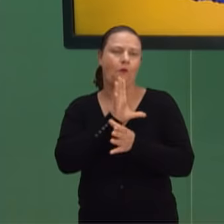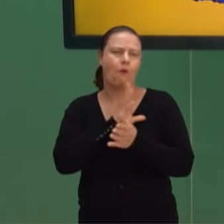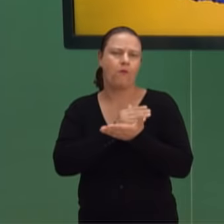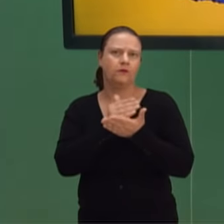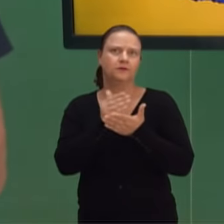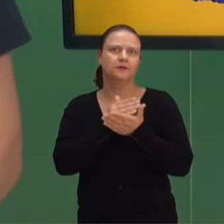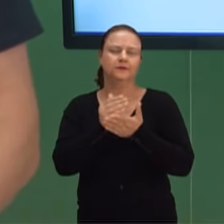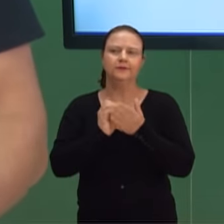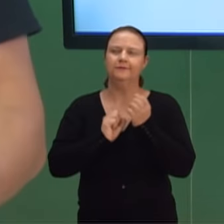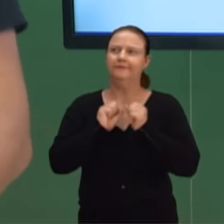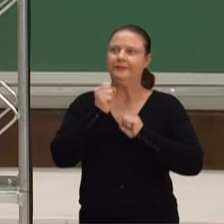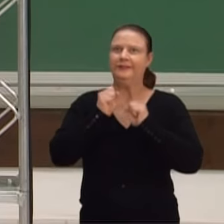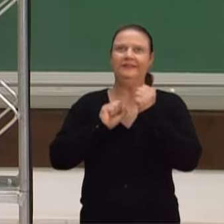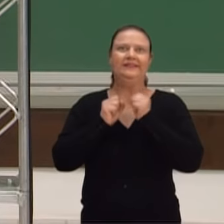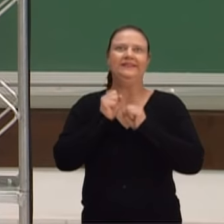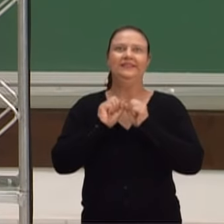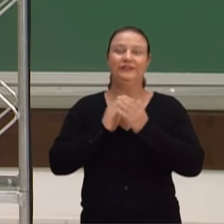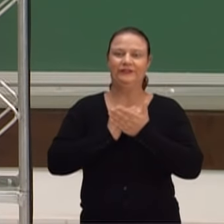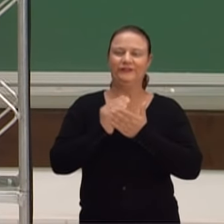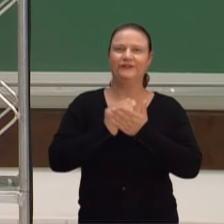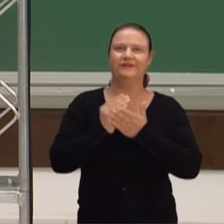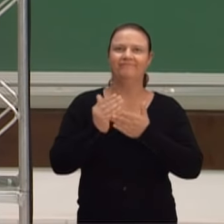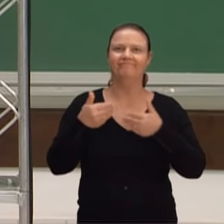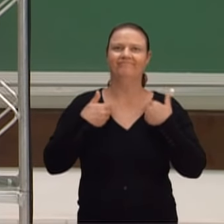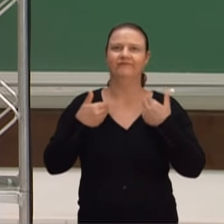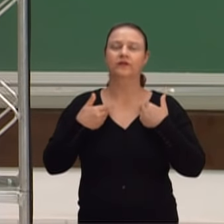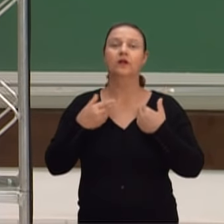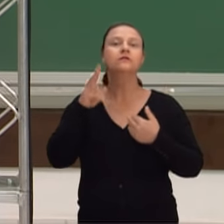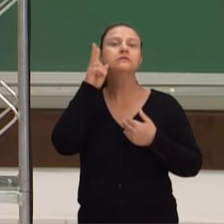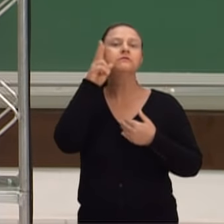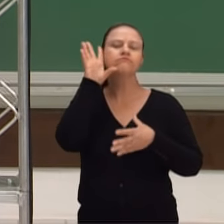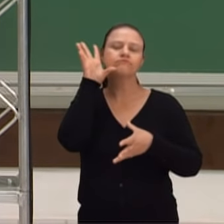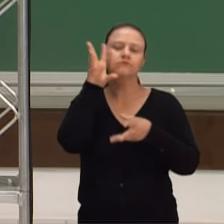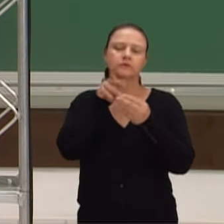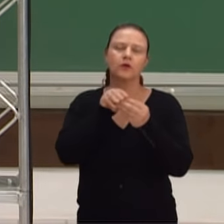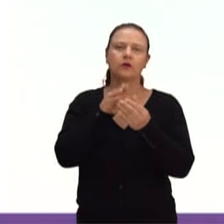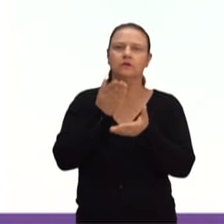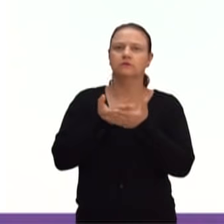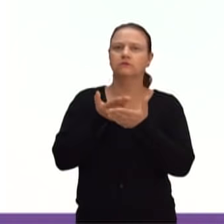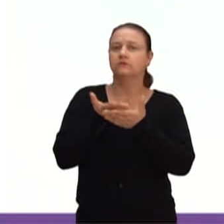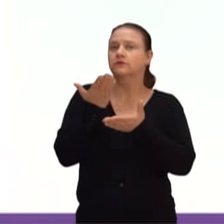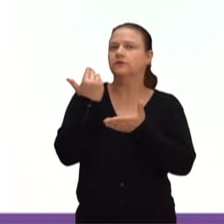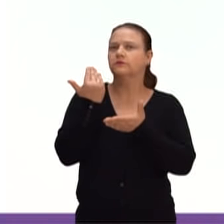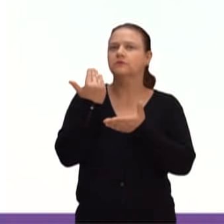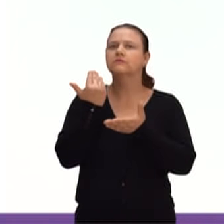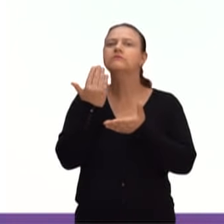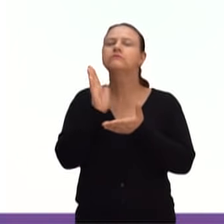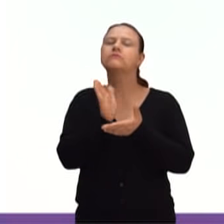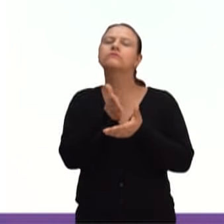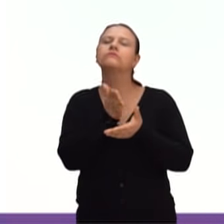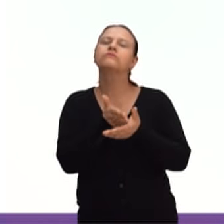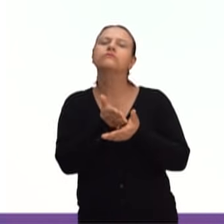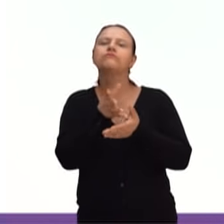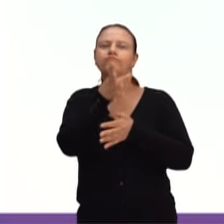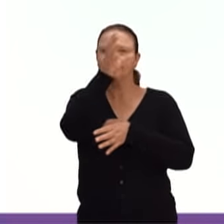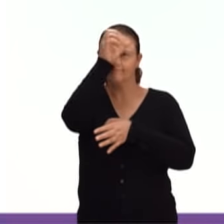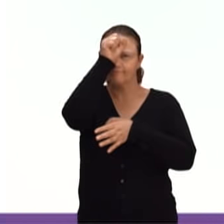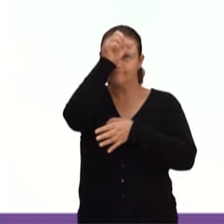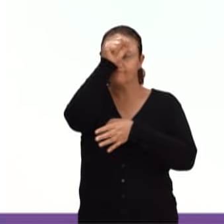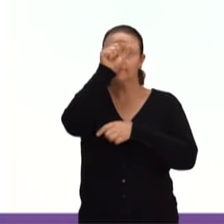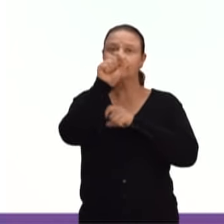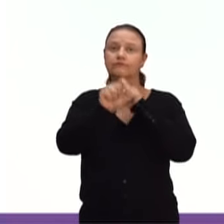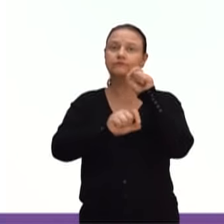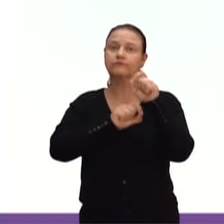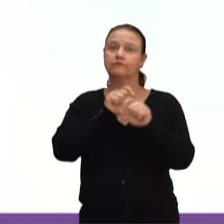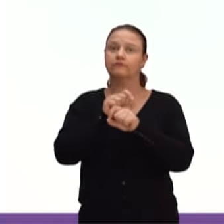começar esquentando, vamos relembrar a nossa última aula juntos. Então você lembra, na aula anterior, a gente aprendeu que